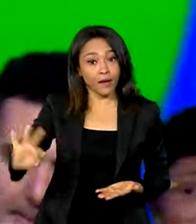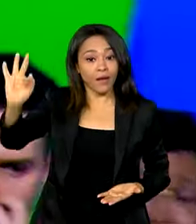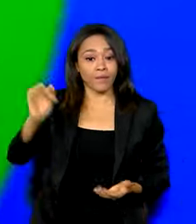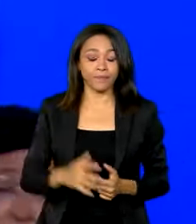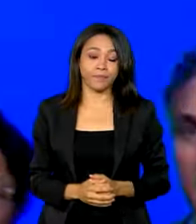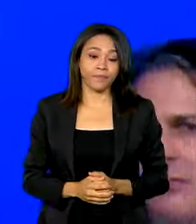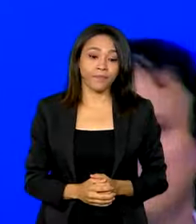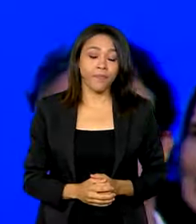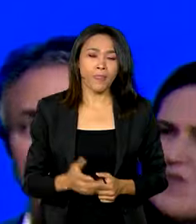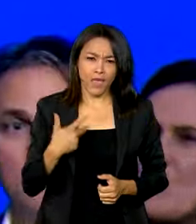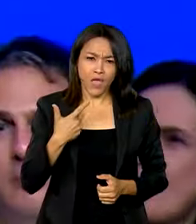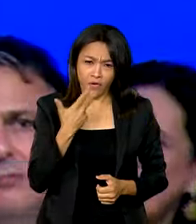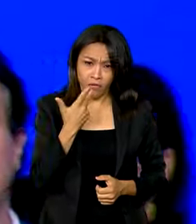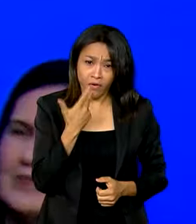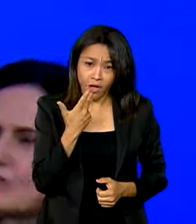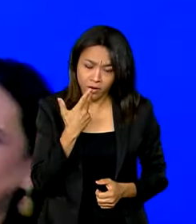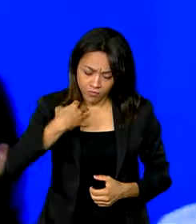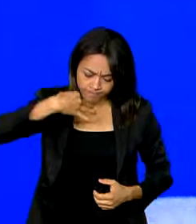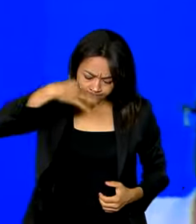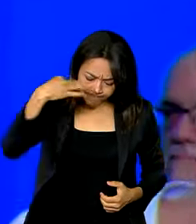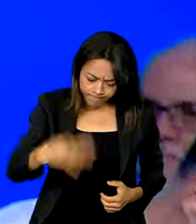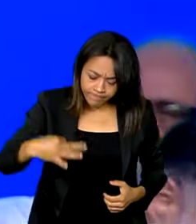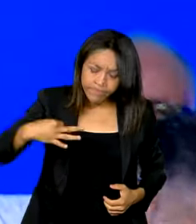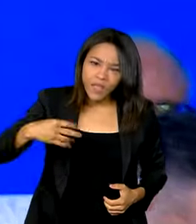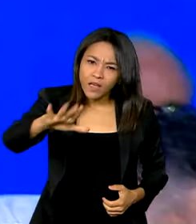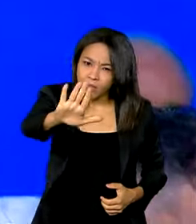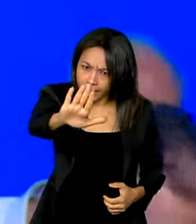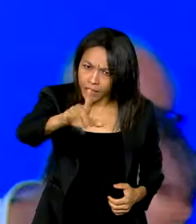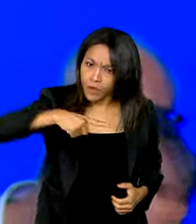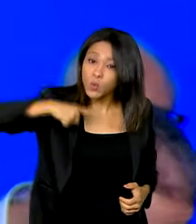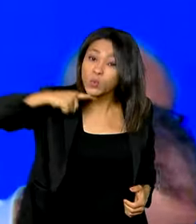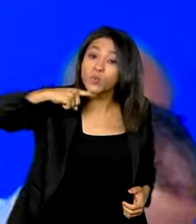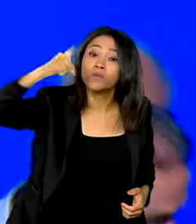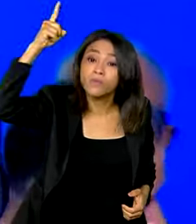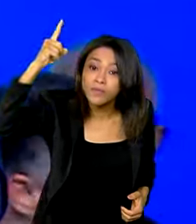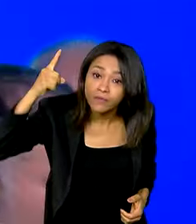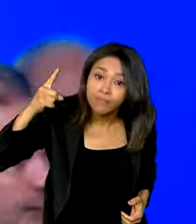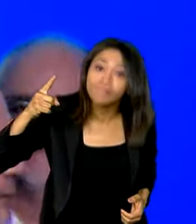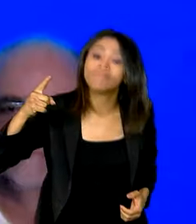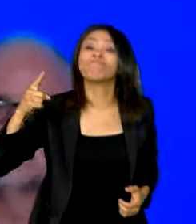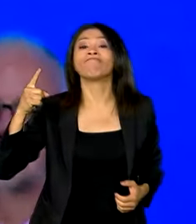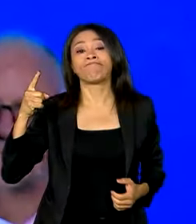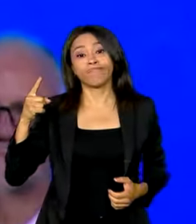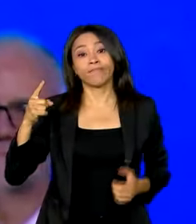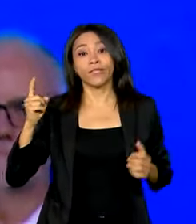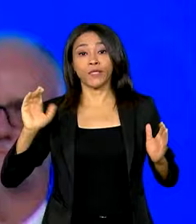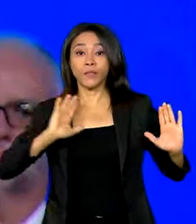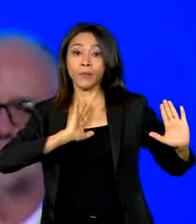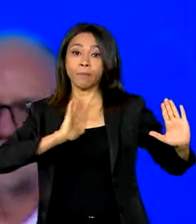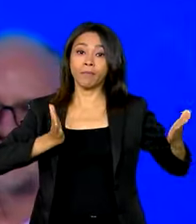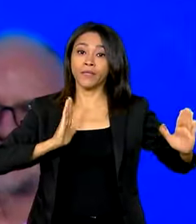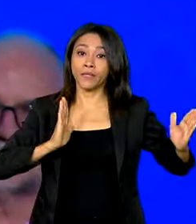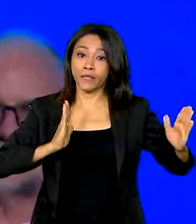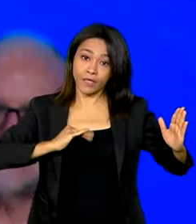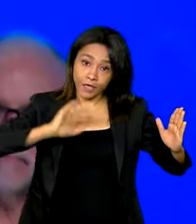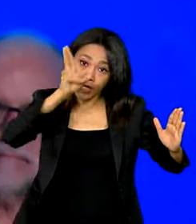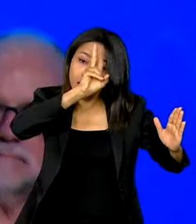Eu falo sem medo de errar. Eu duvido que em algum momento da história desse